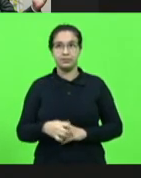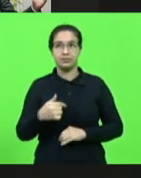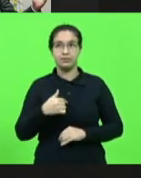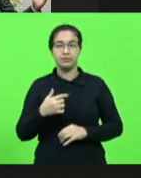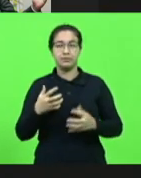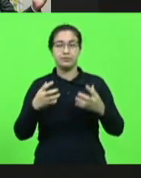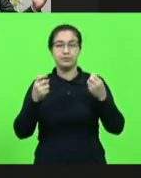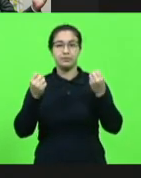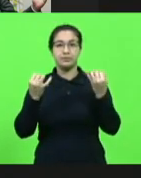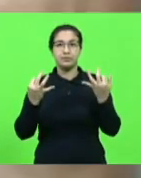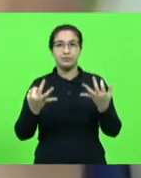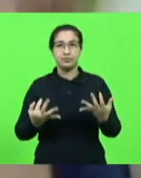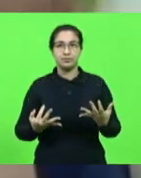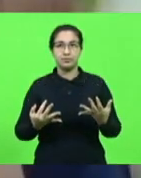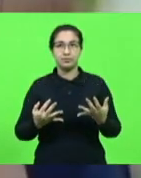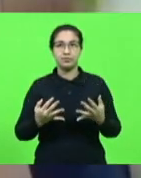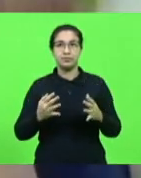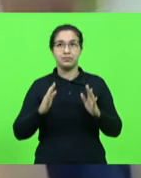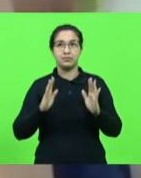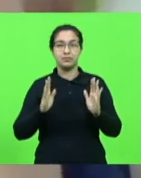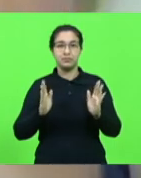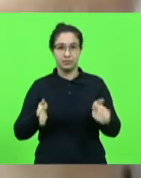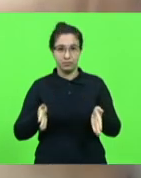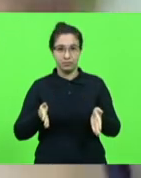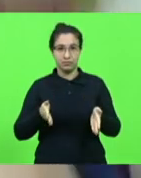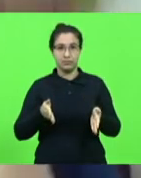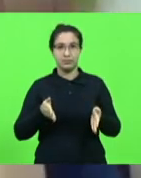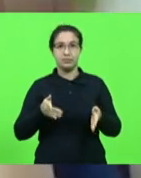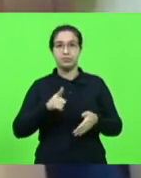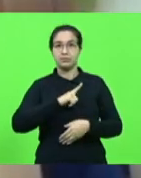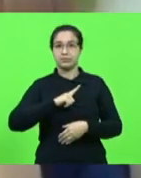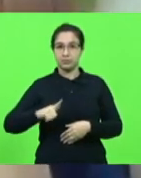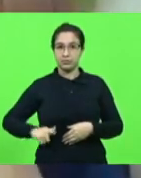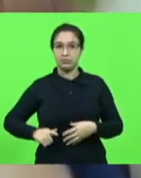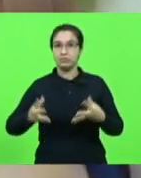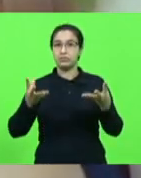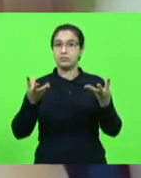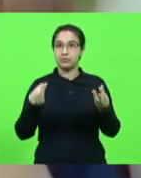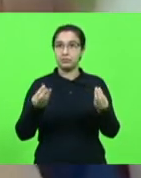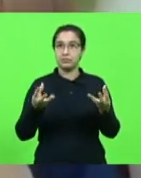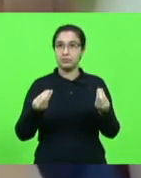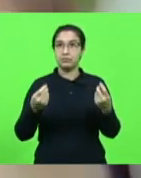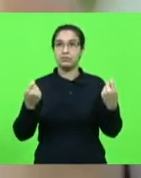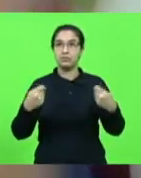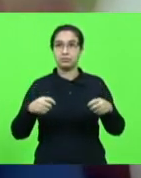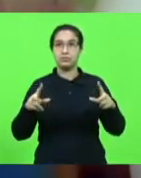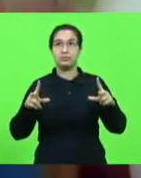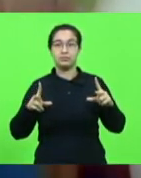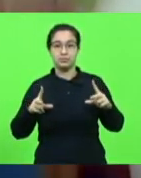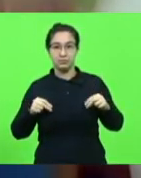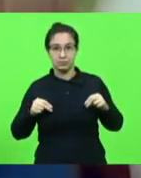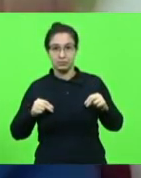ó, passaram-se vários e vários governos, né? Então, a gente tem que dar mérito para quem tem mérito, tem que